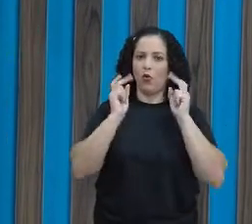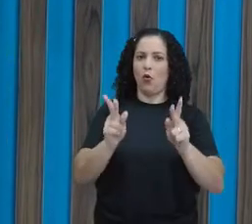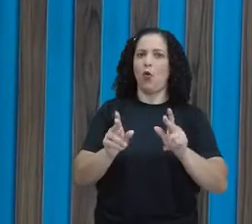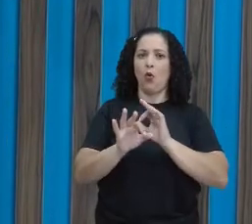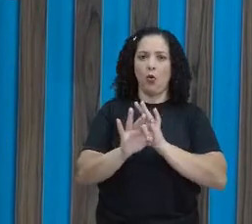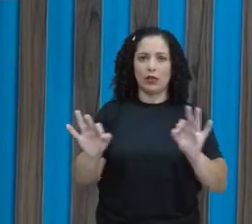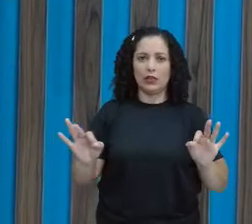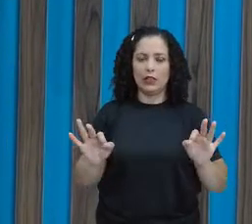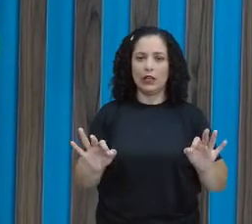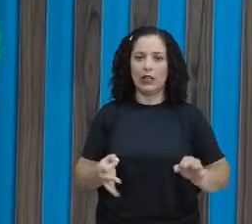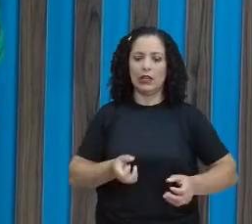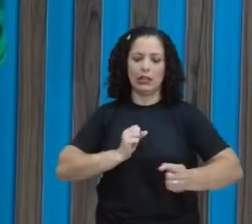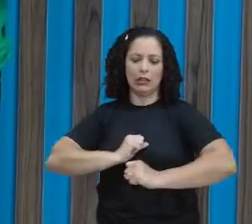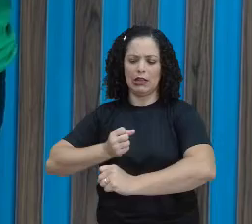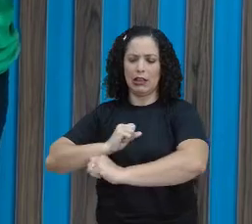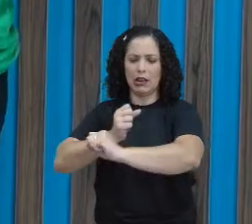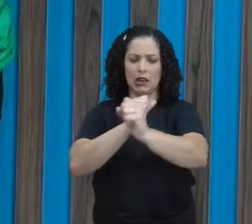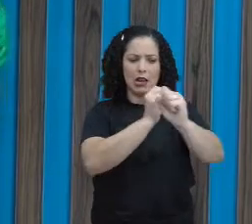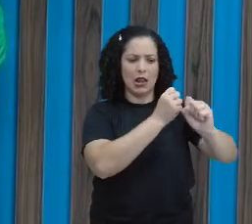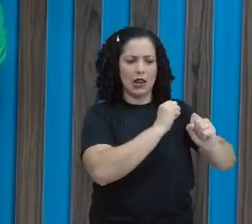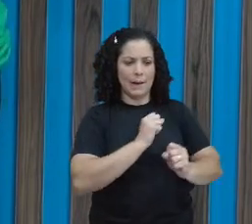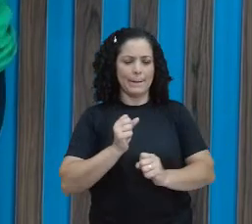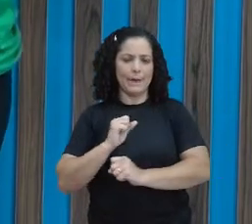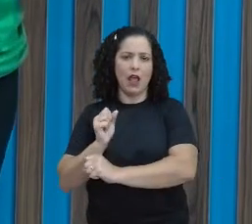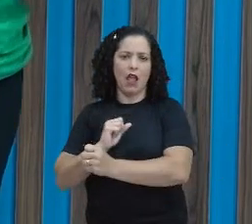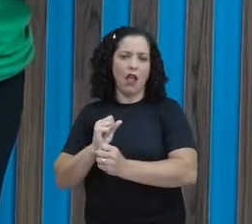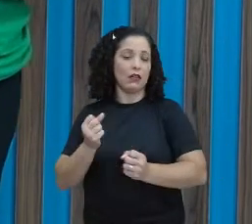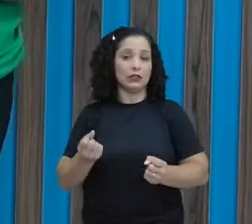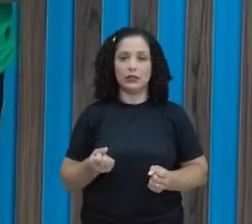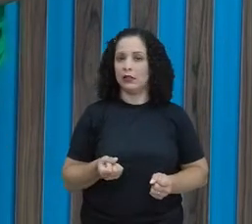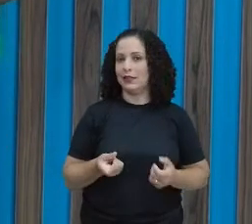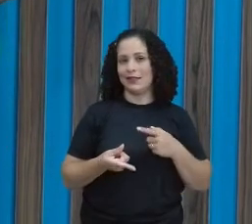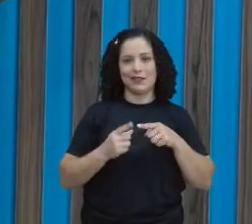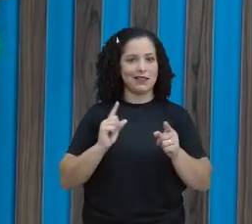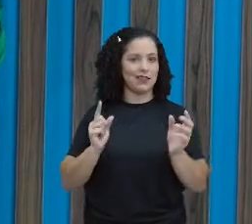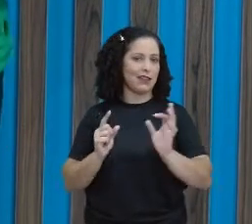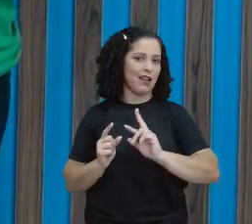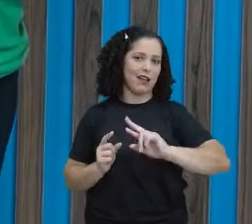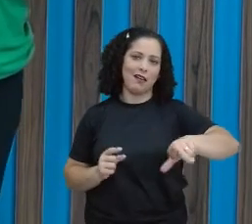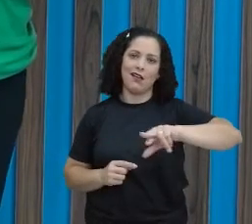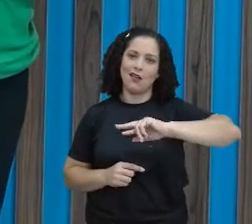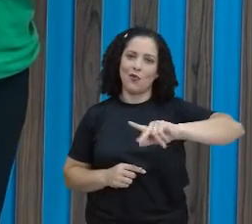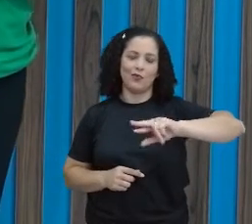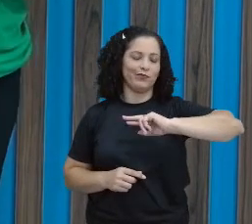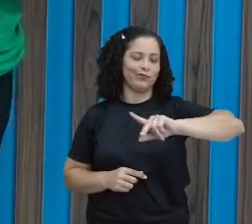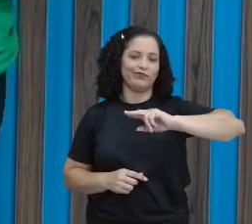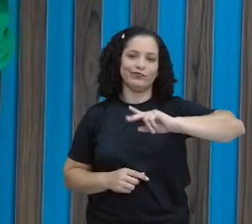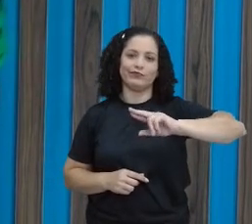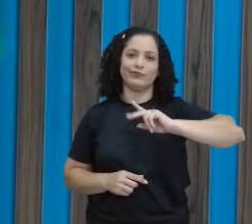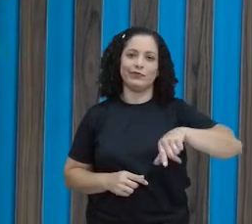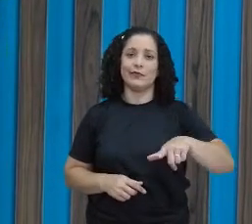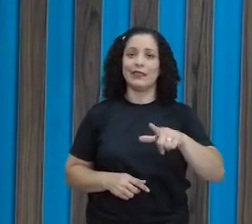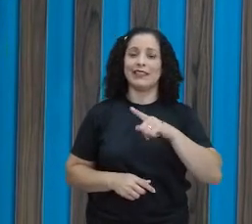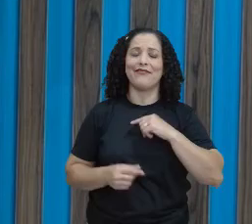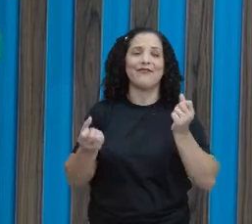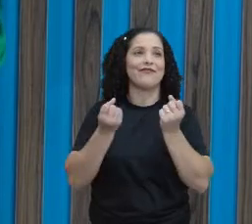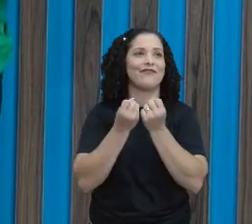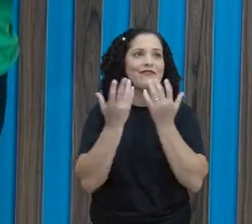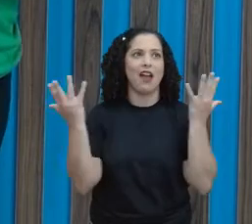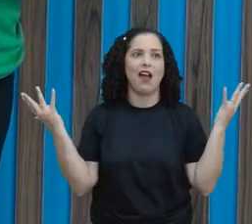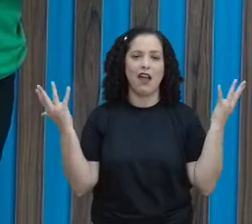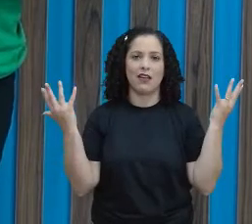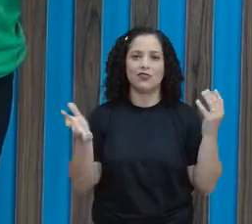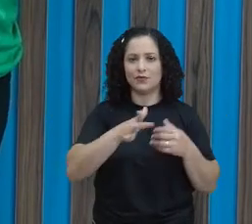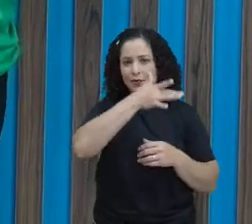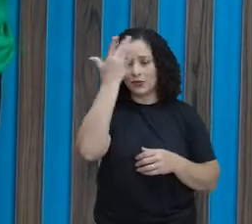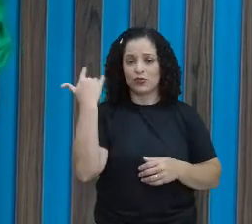lá, passa um pano, né, com um detergente e tal. Não, gente, isso não existe. Serão centenas de